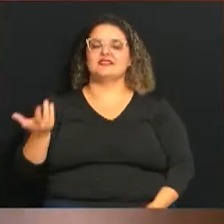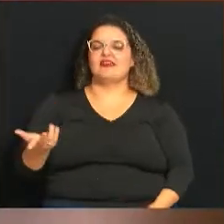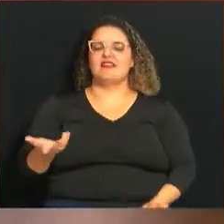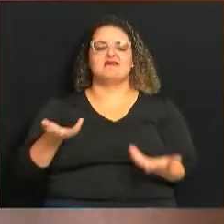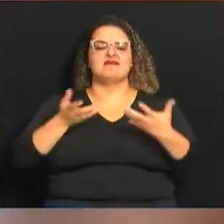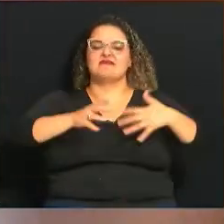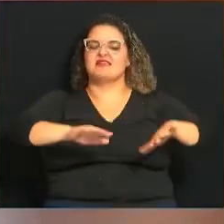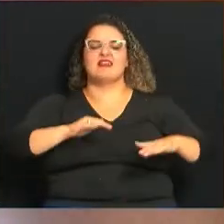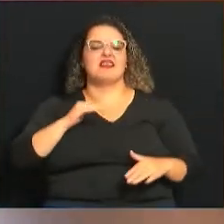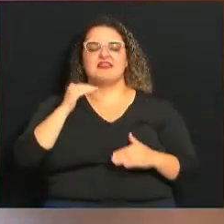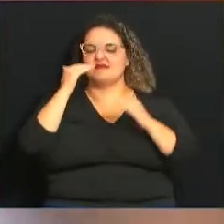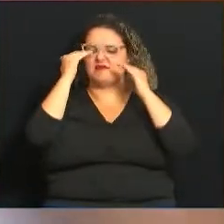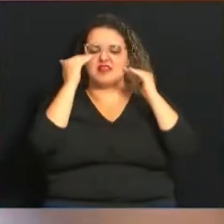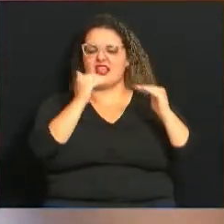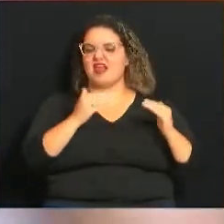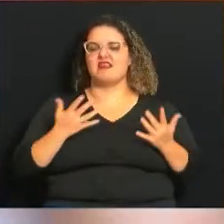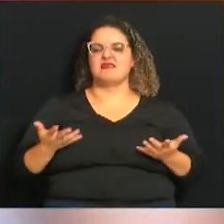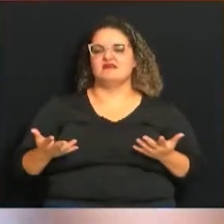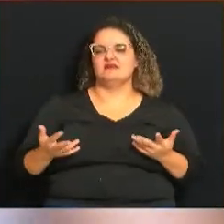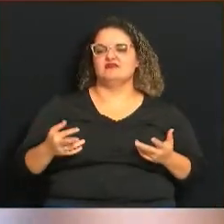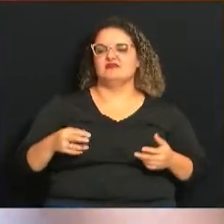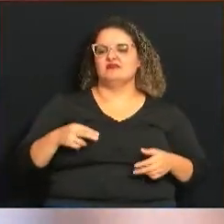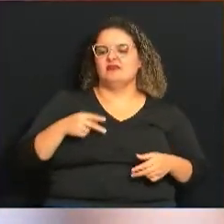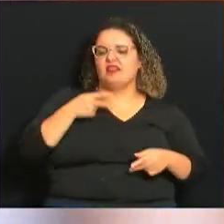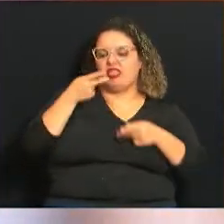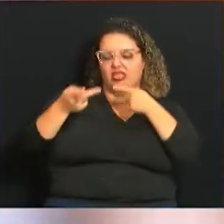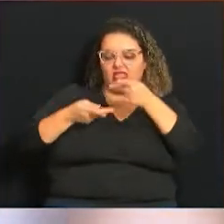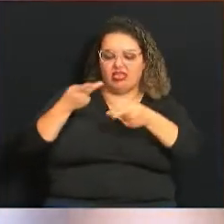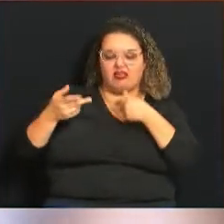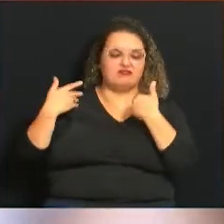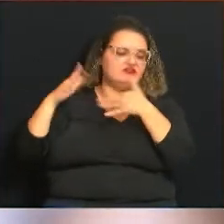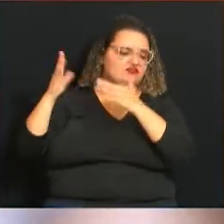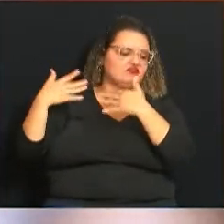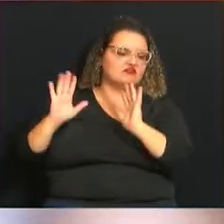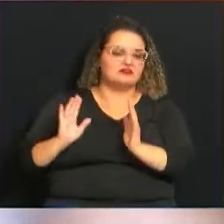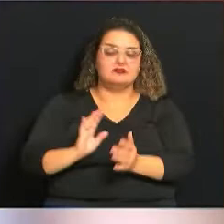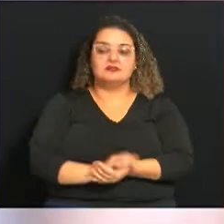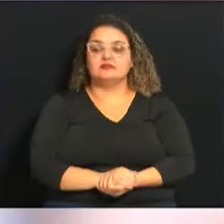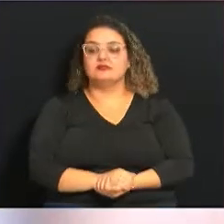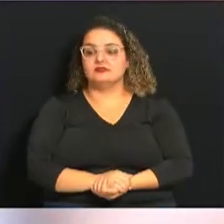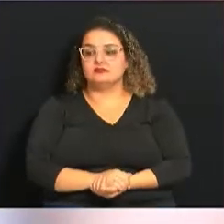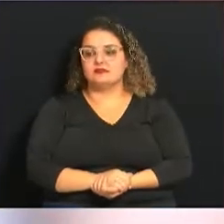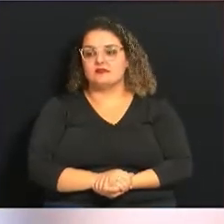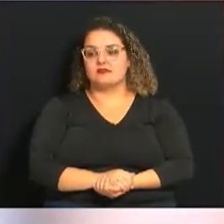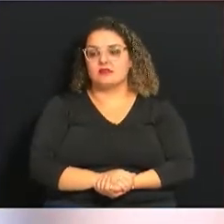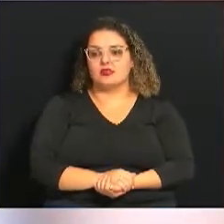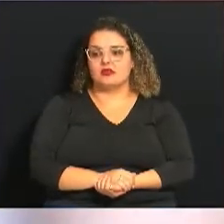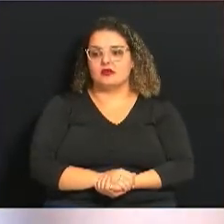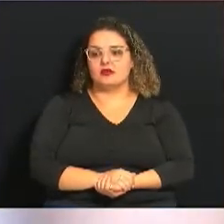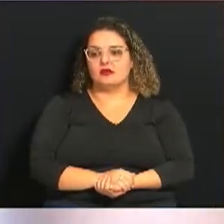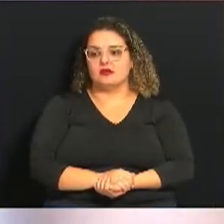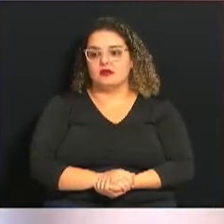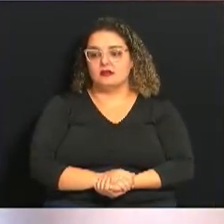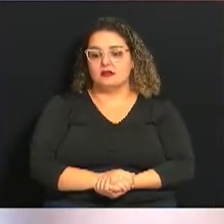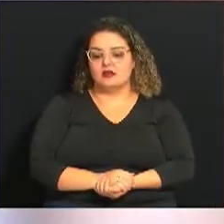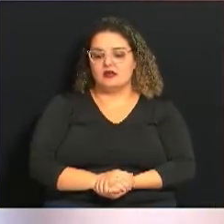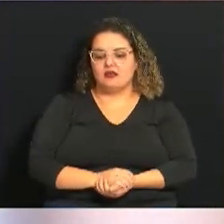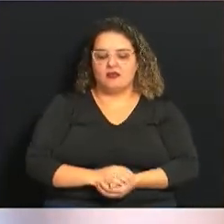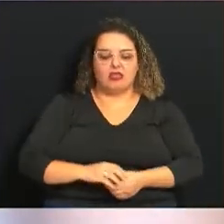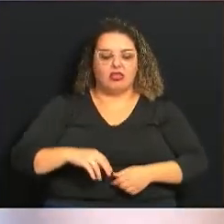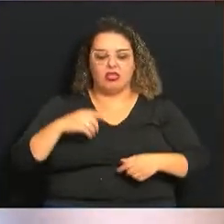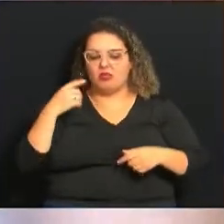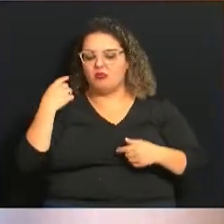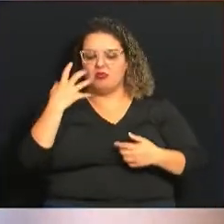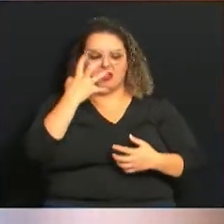obedecer, respondendo muito. E brigava muito com os meus pais, né? Tanto com minha mãe,